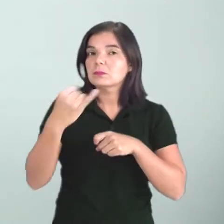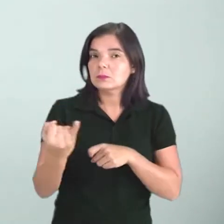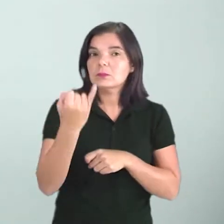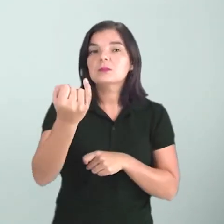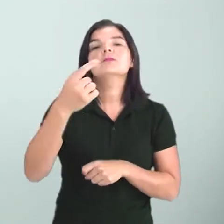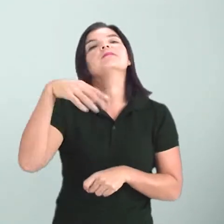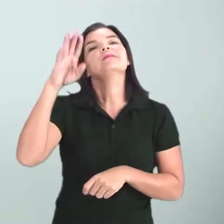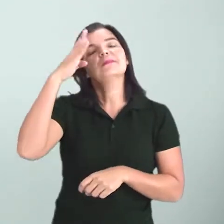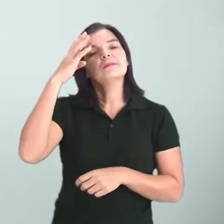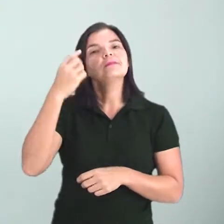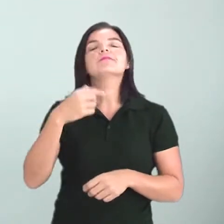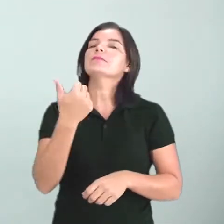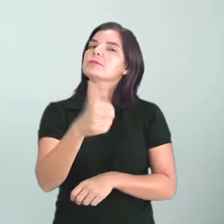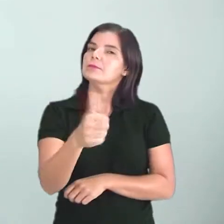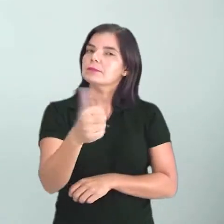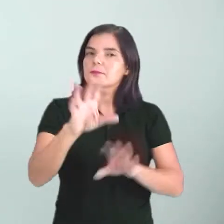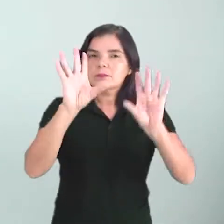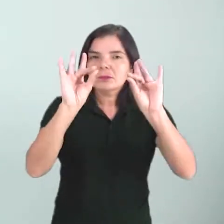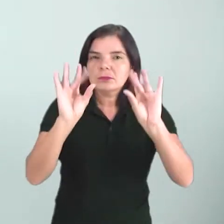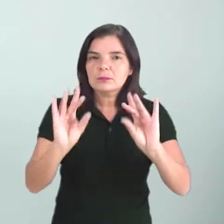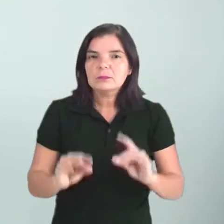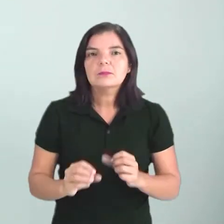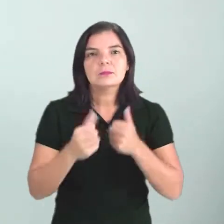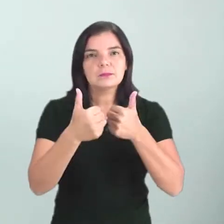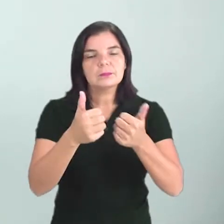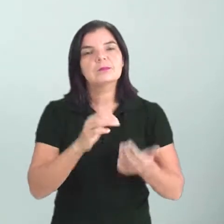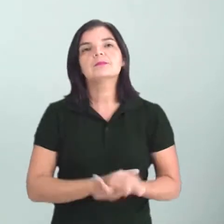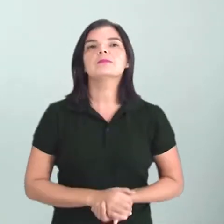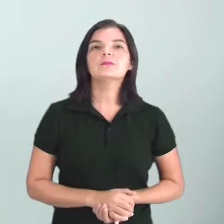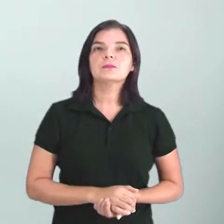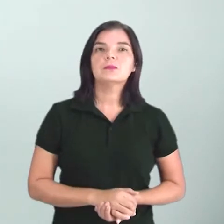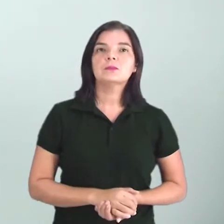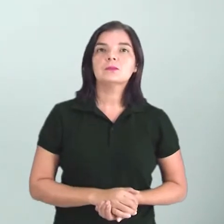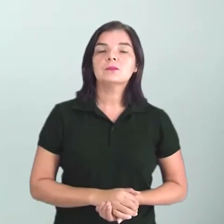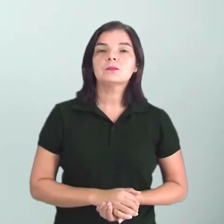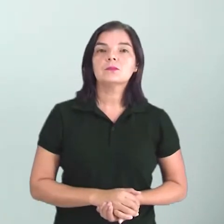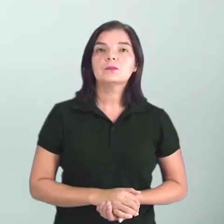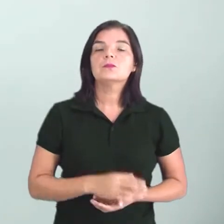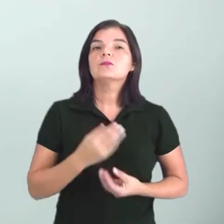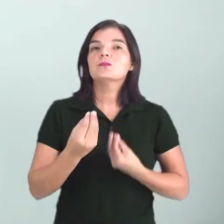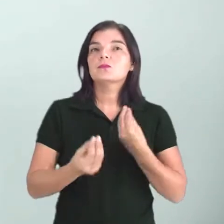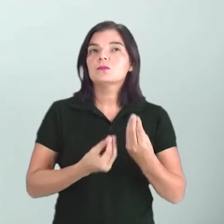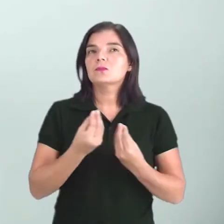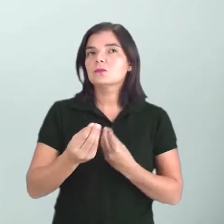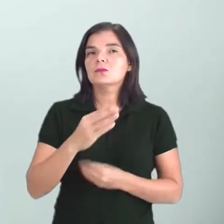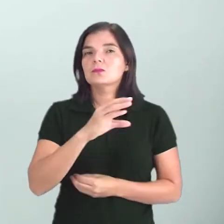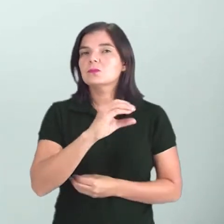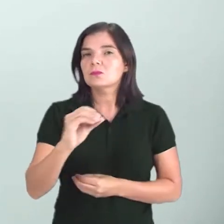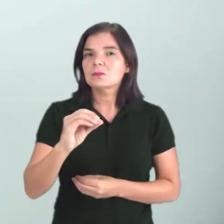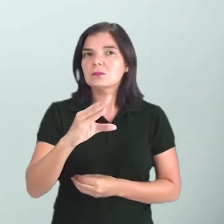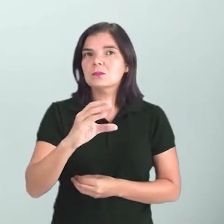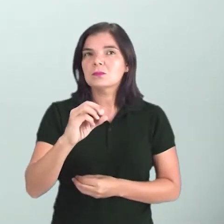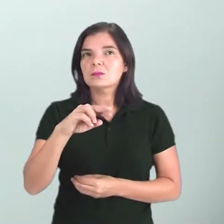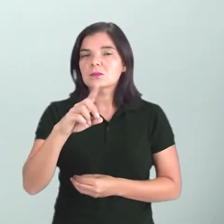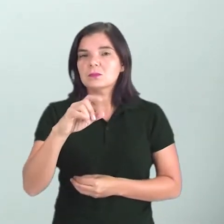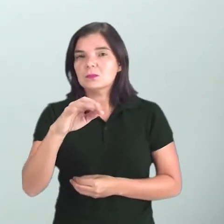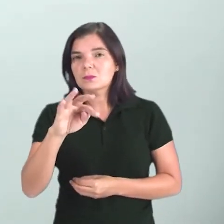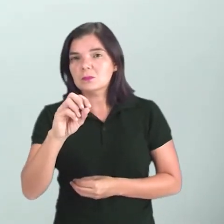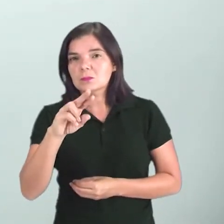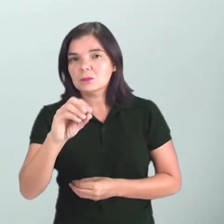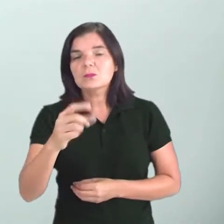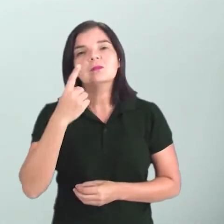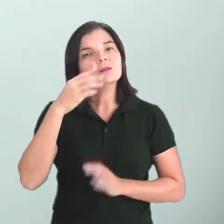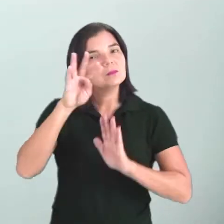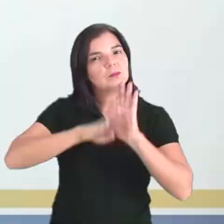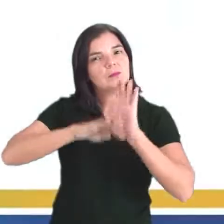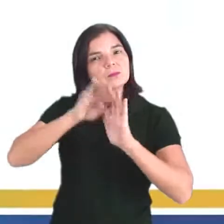vocês façam também essa avaliação bem mais detalhada, tá, pessoal? E quanto ao zero conditional, conseguiram identificar nesse texto?